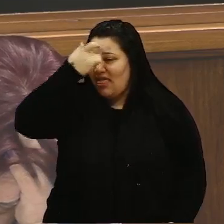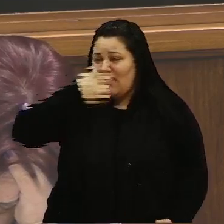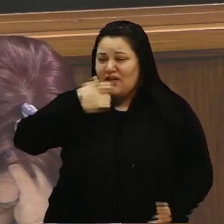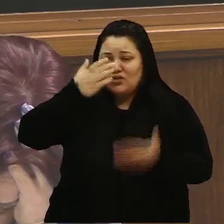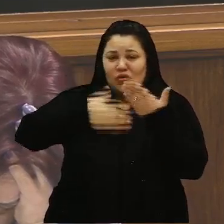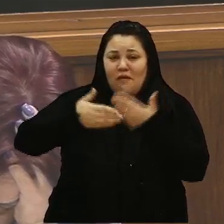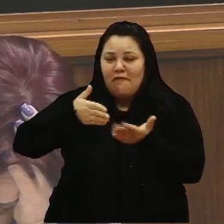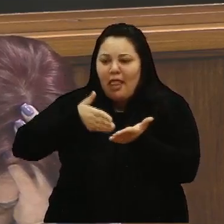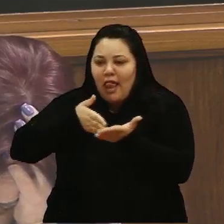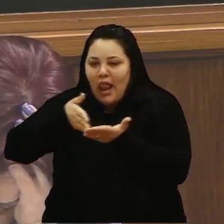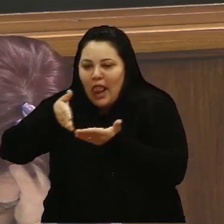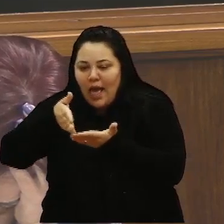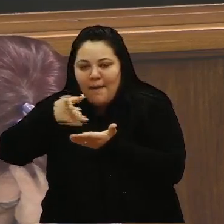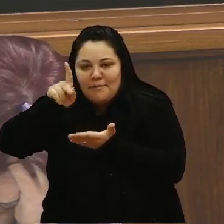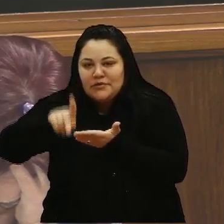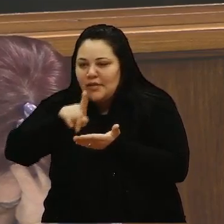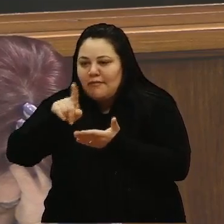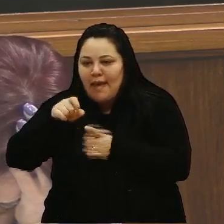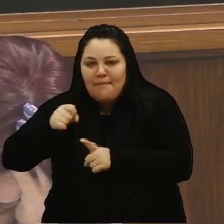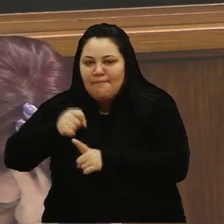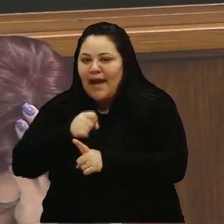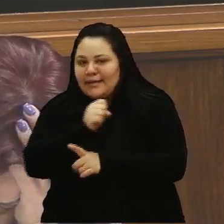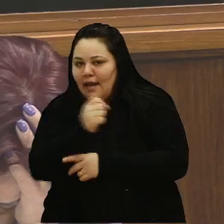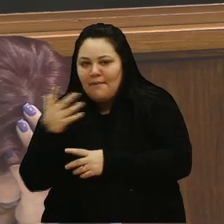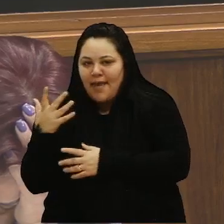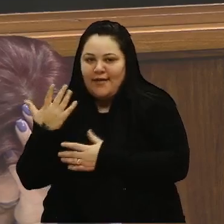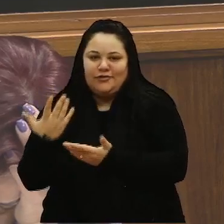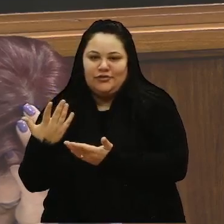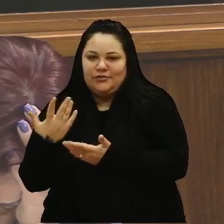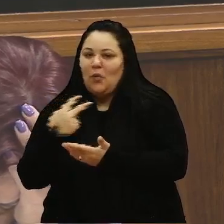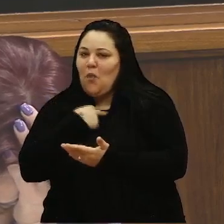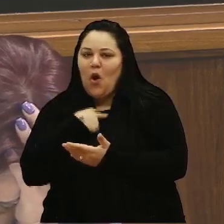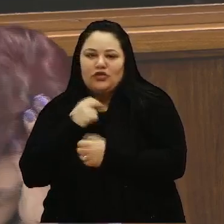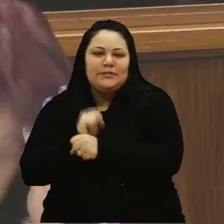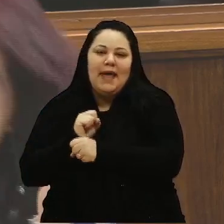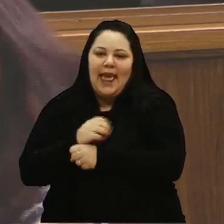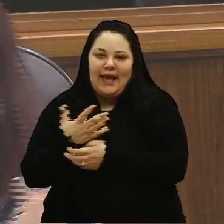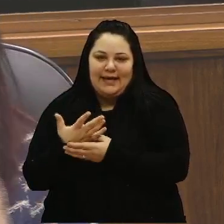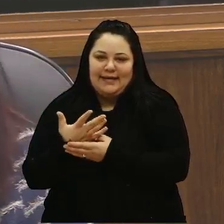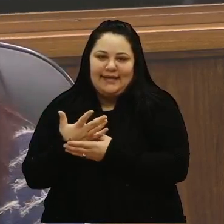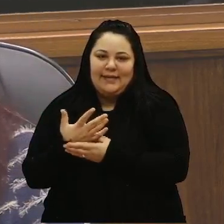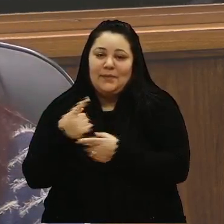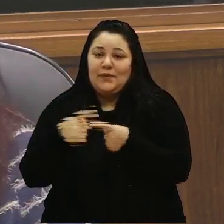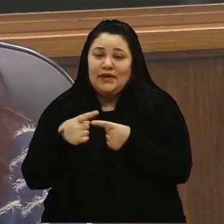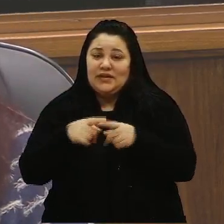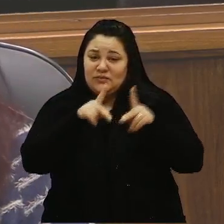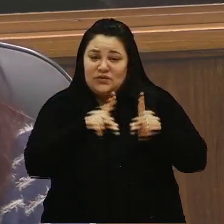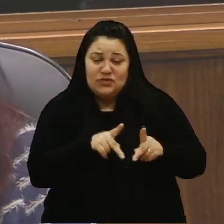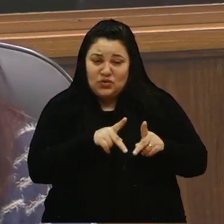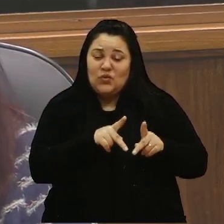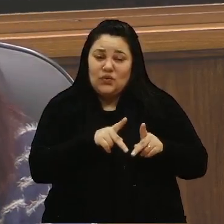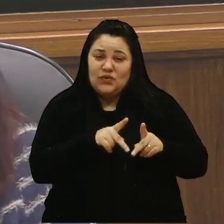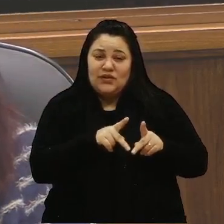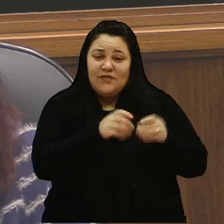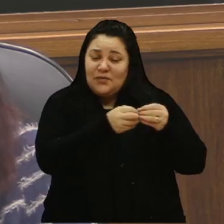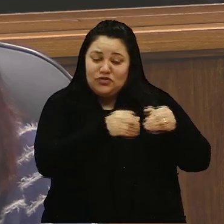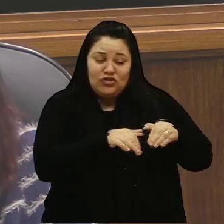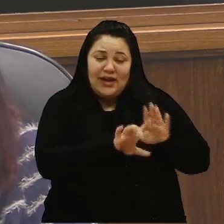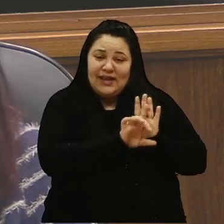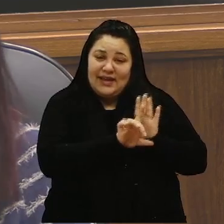todas que não impactarão no meio ambiente. Então, além disso, a gente tem a questão de que pode favorecer